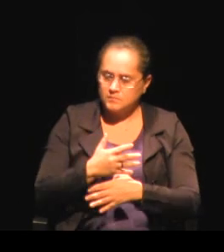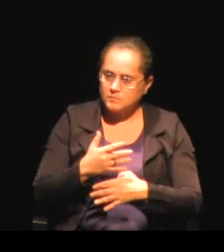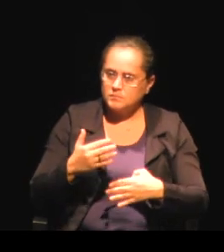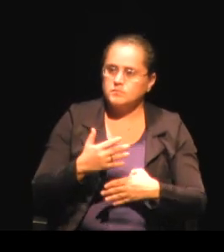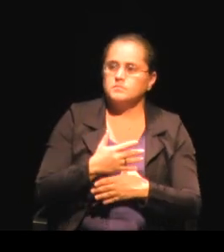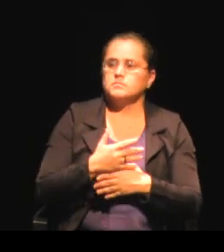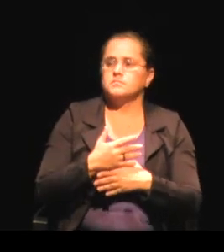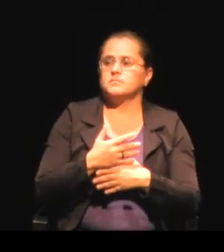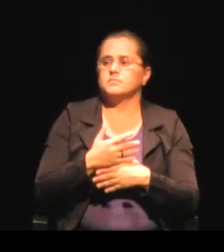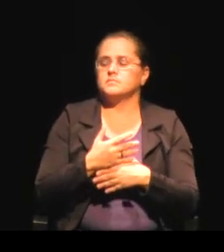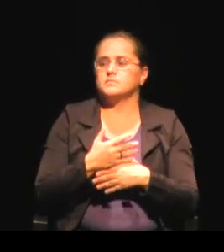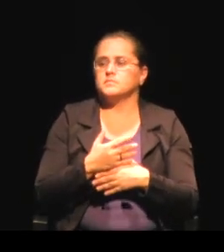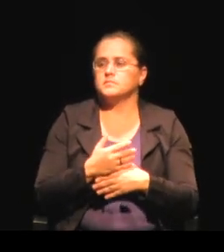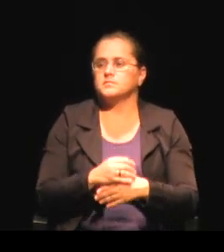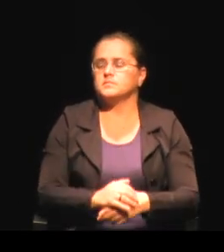pré-existência, né,